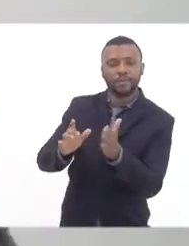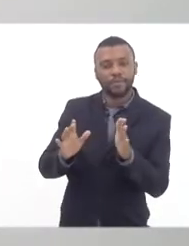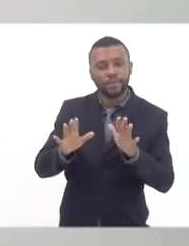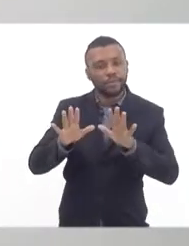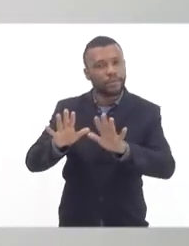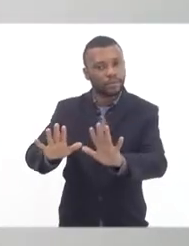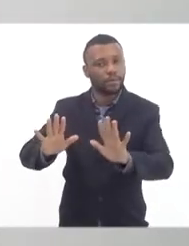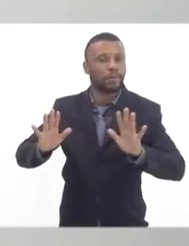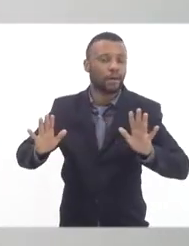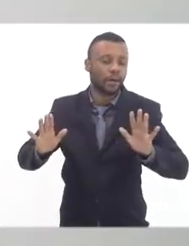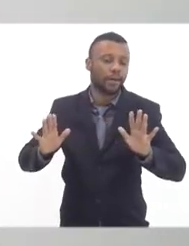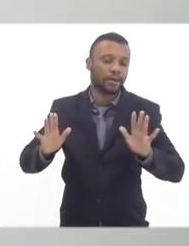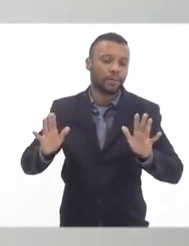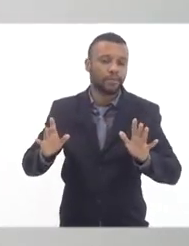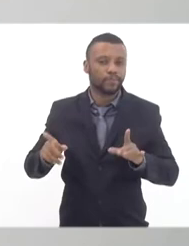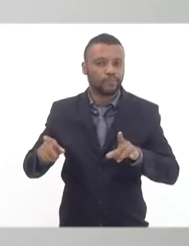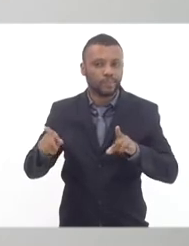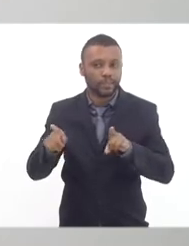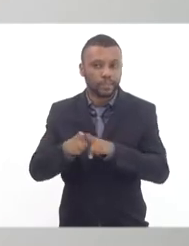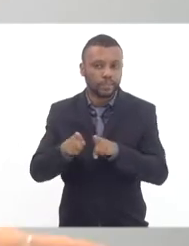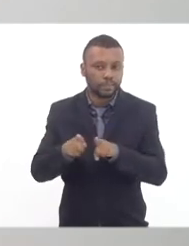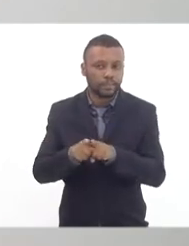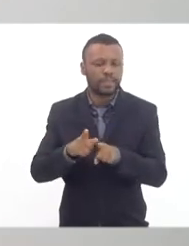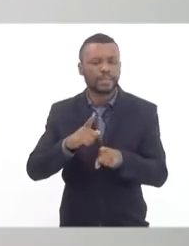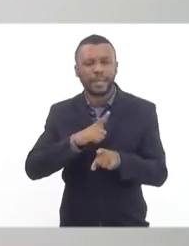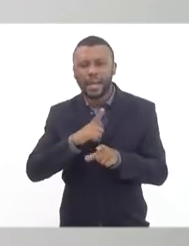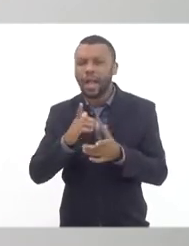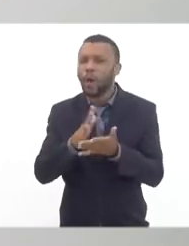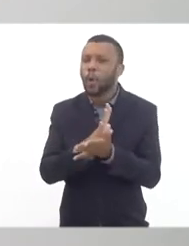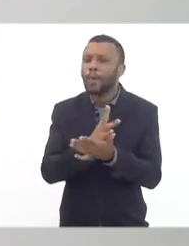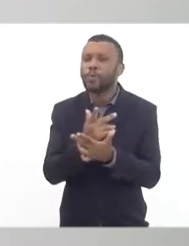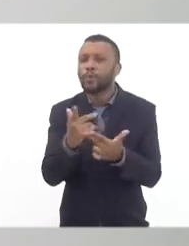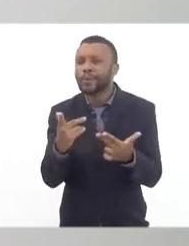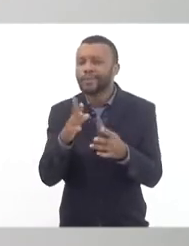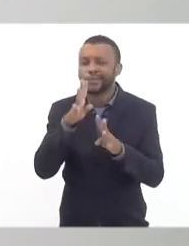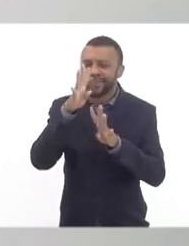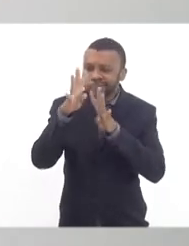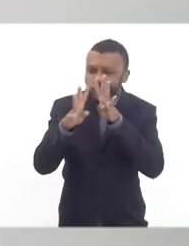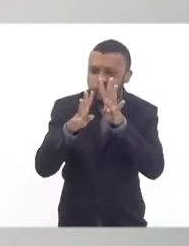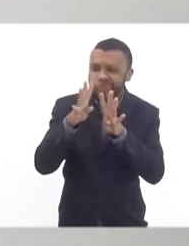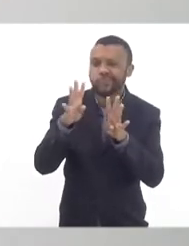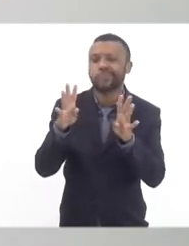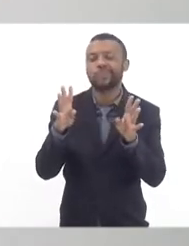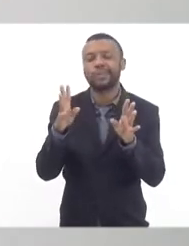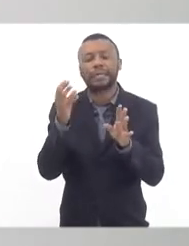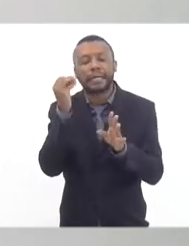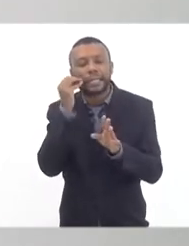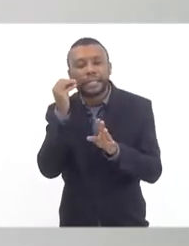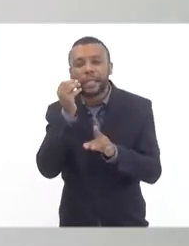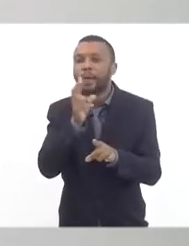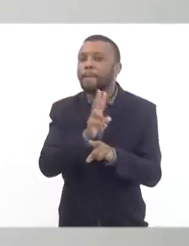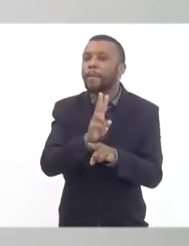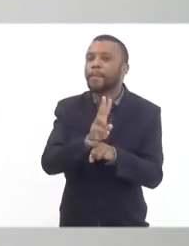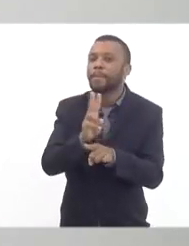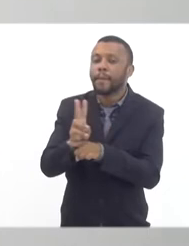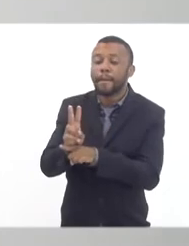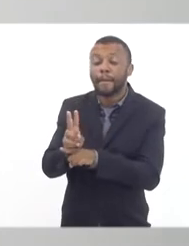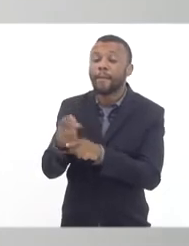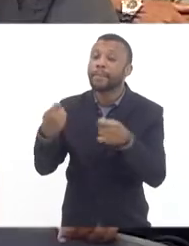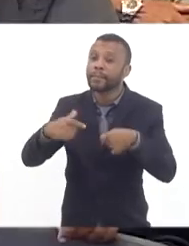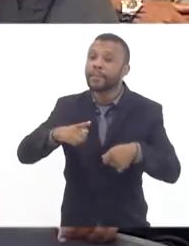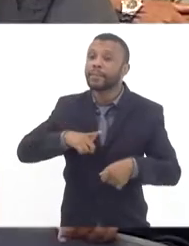Bastante, inclusive, com tapume e tal, e que precisa ter uma unidade gestora para dar cabo